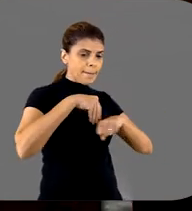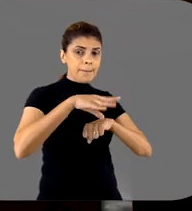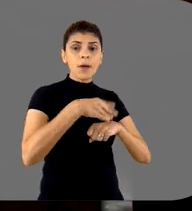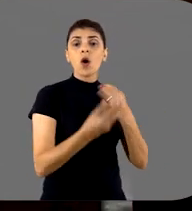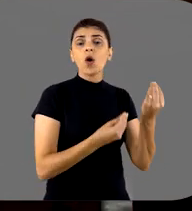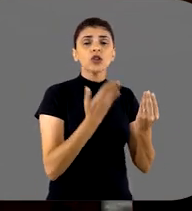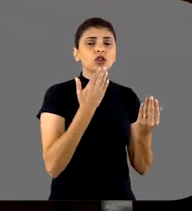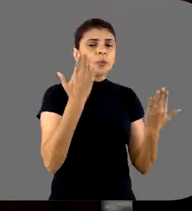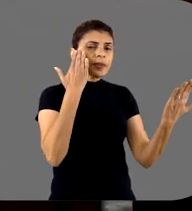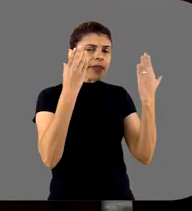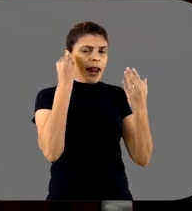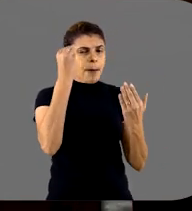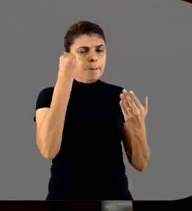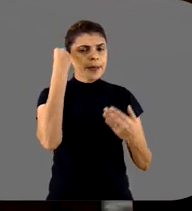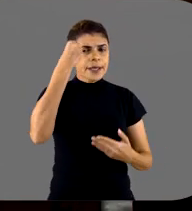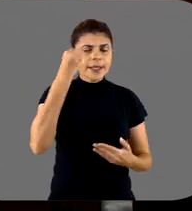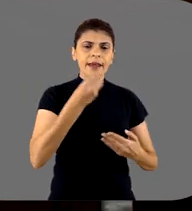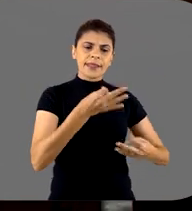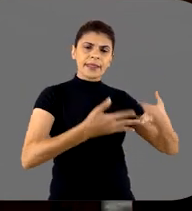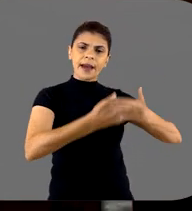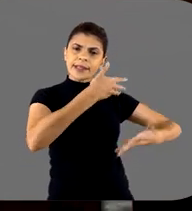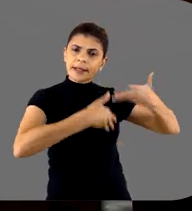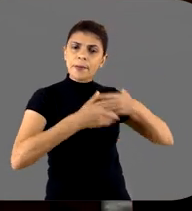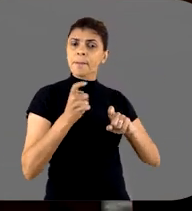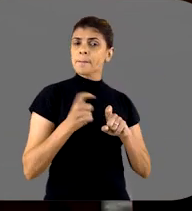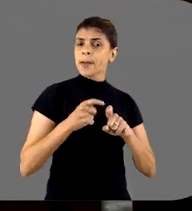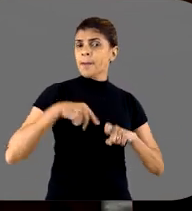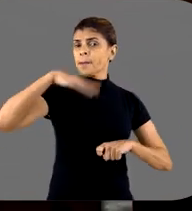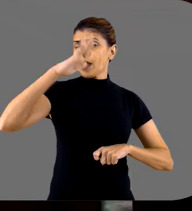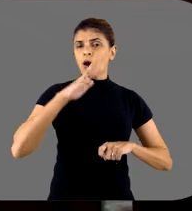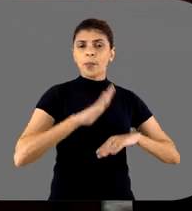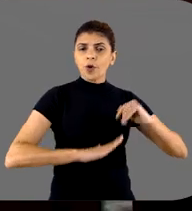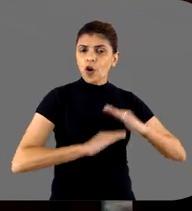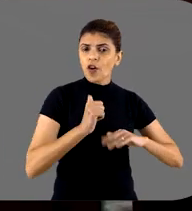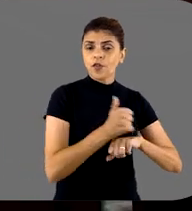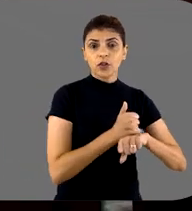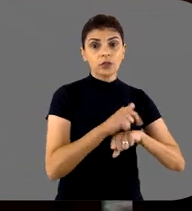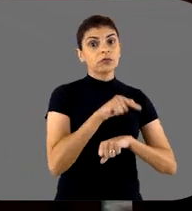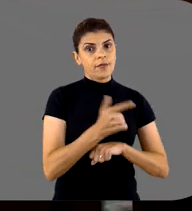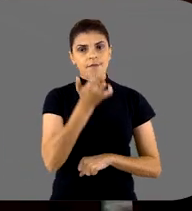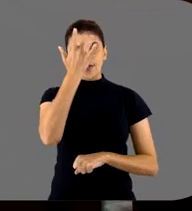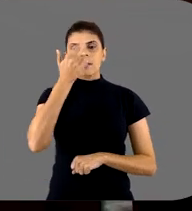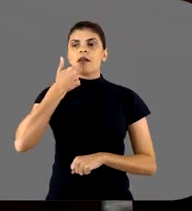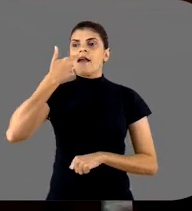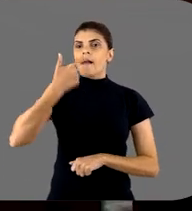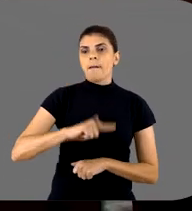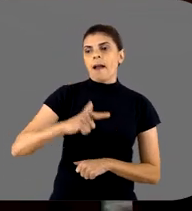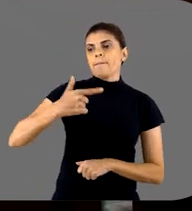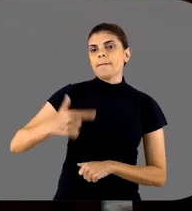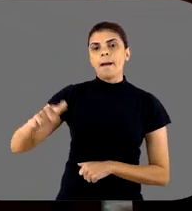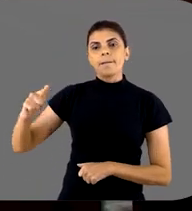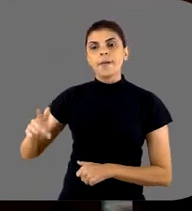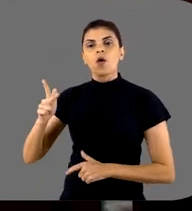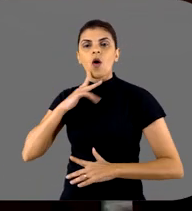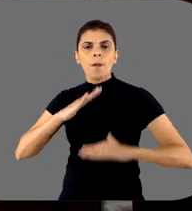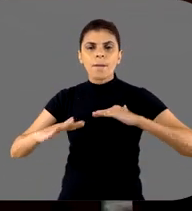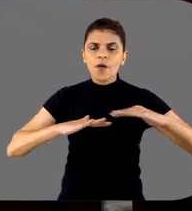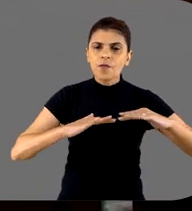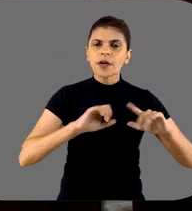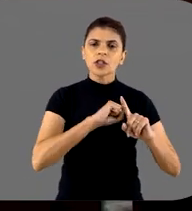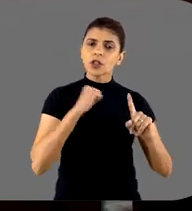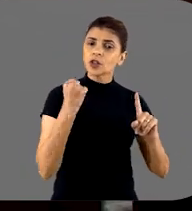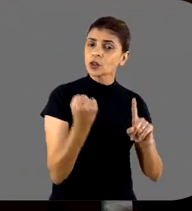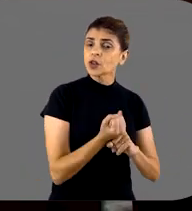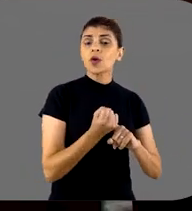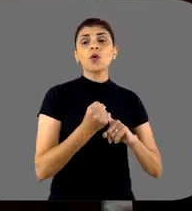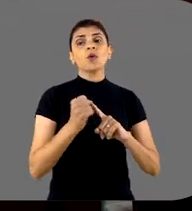informações sobre quais são as terapias que eles acham mais eficazes, quais são os médicos mais profissionalizados para isso. E isso está se repetindo no